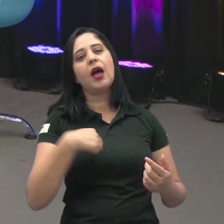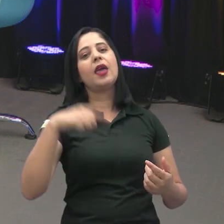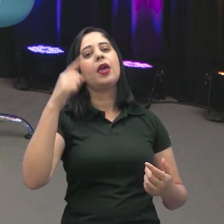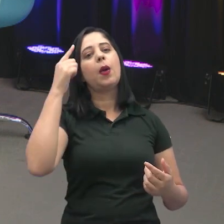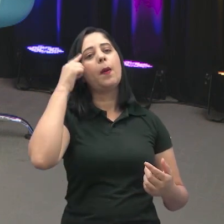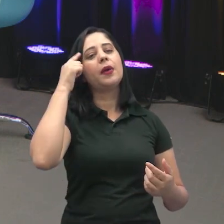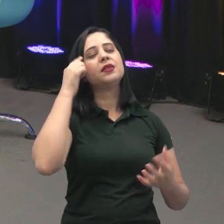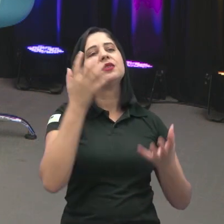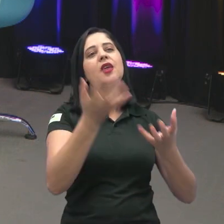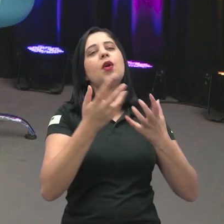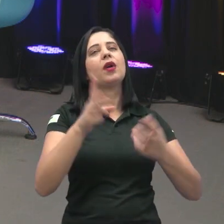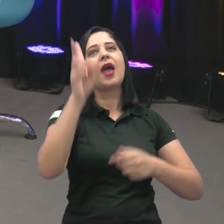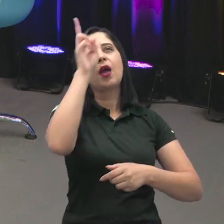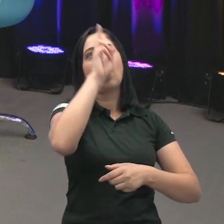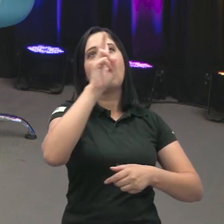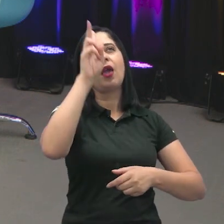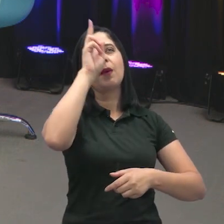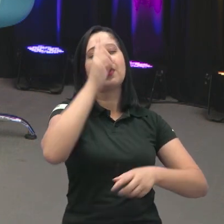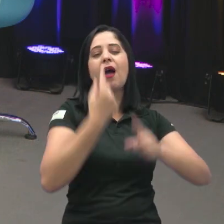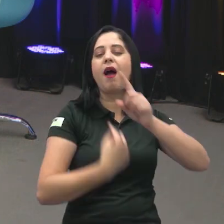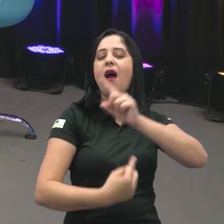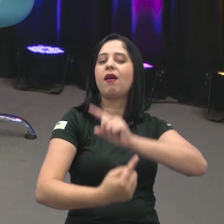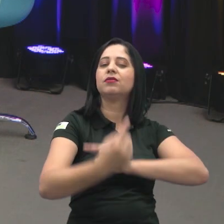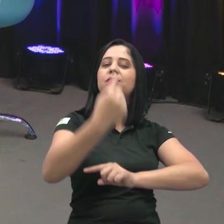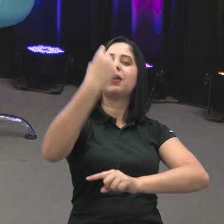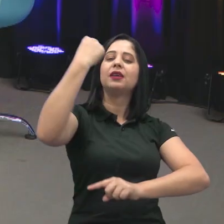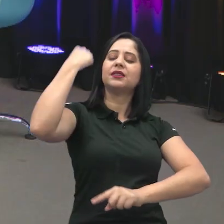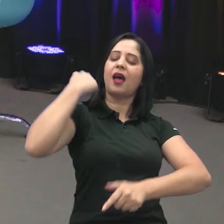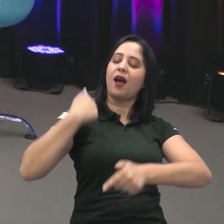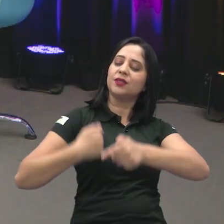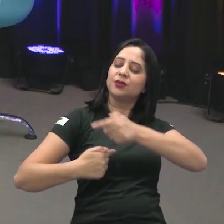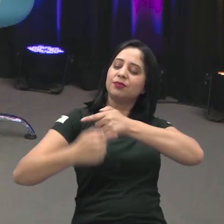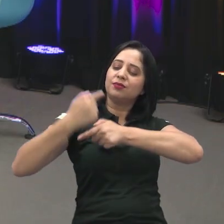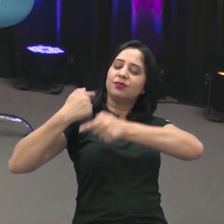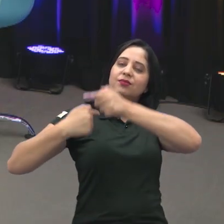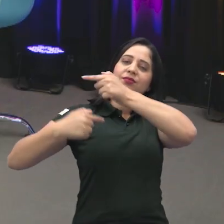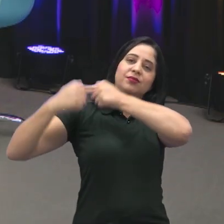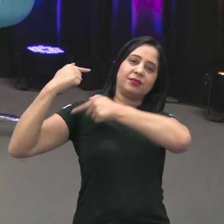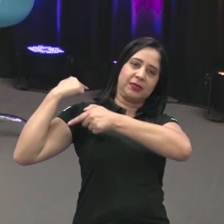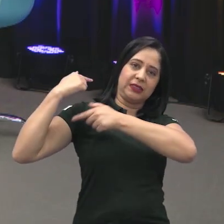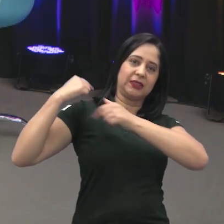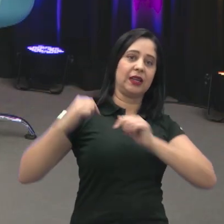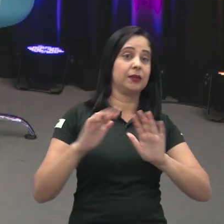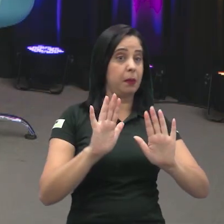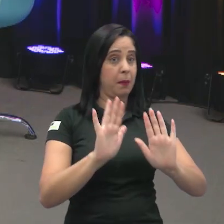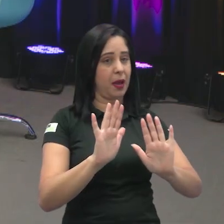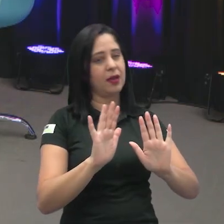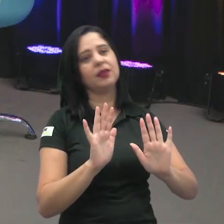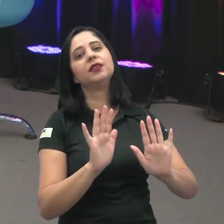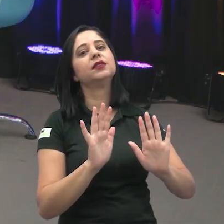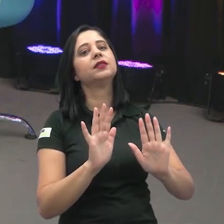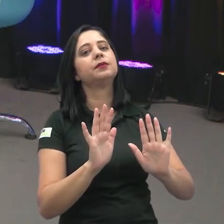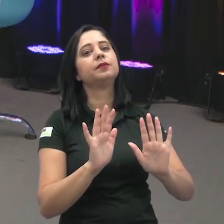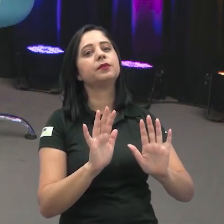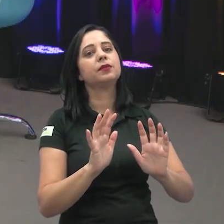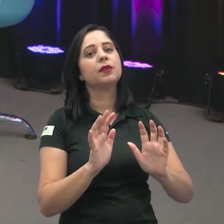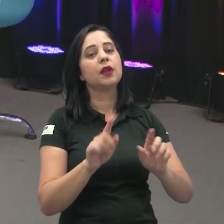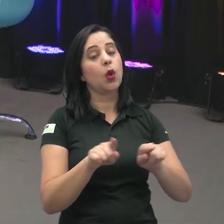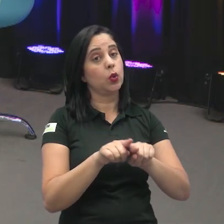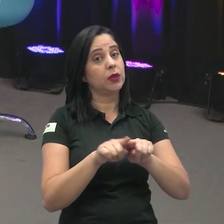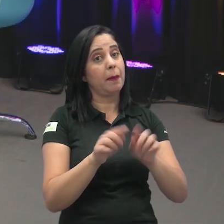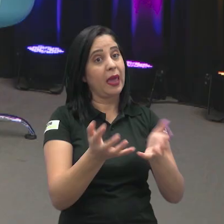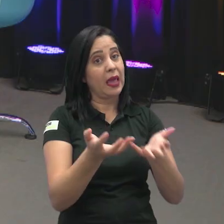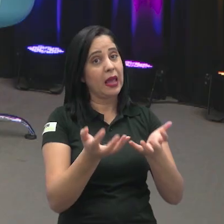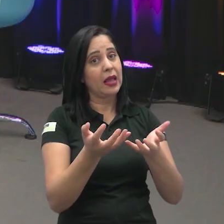de trazer a memória dos meus ancestrais, das minhas ascendentes, que sempre fizeram muitos trabalhos manuais. Porém,